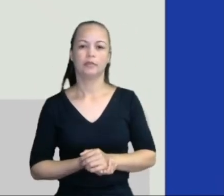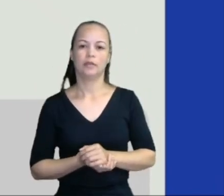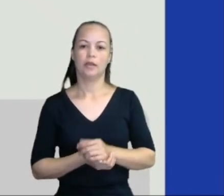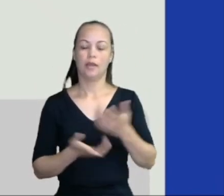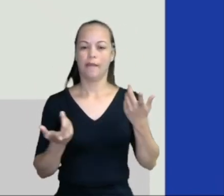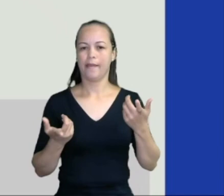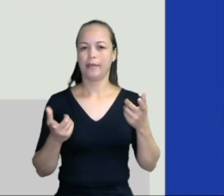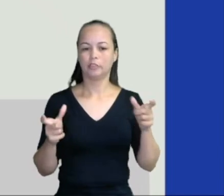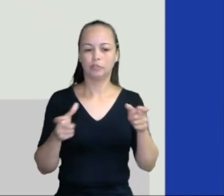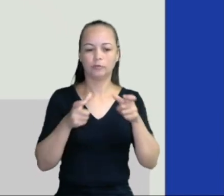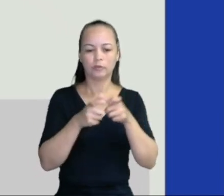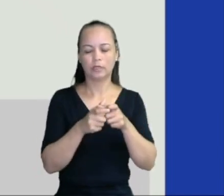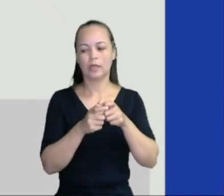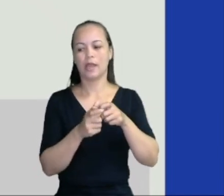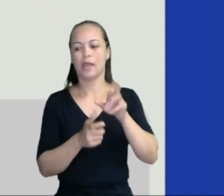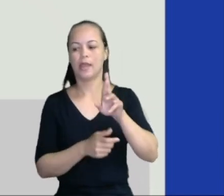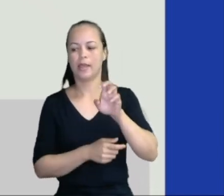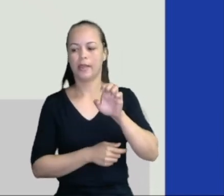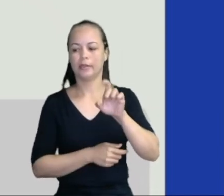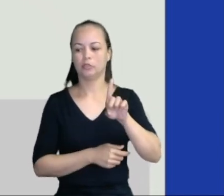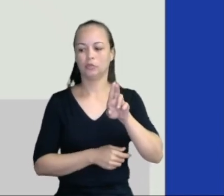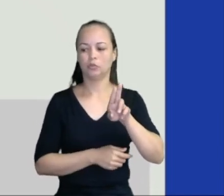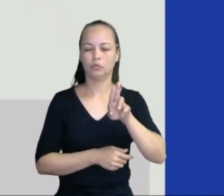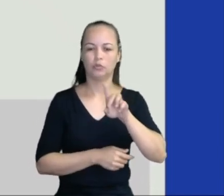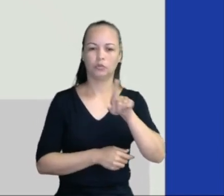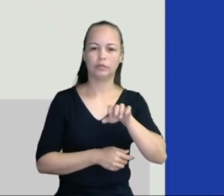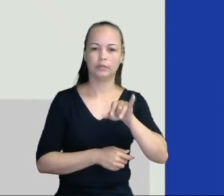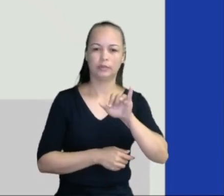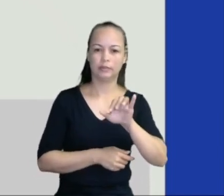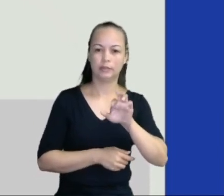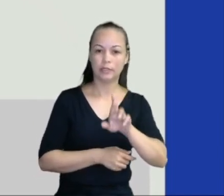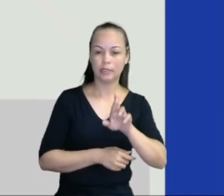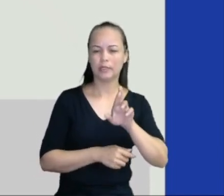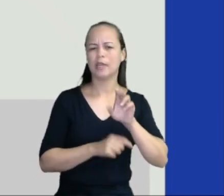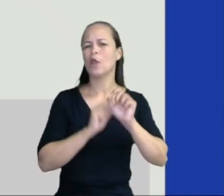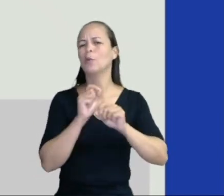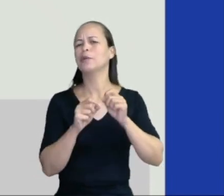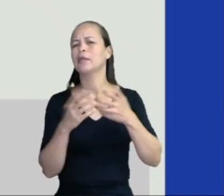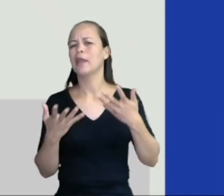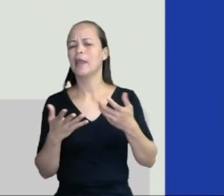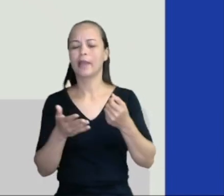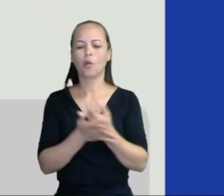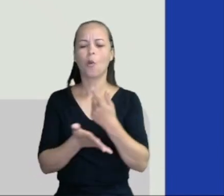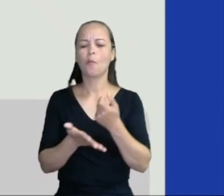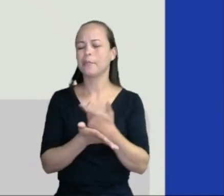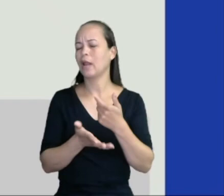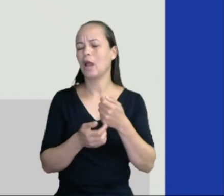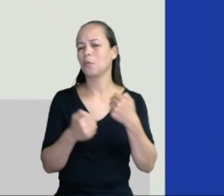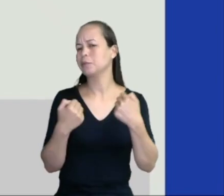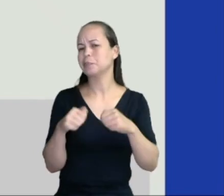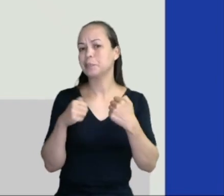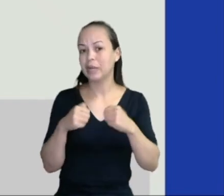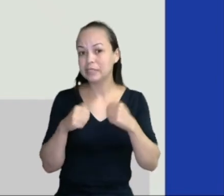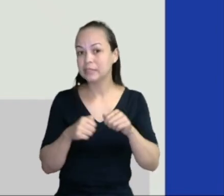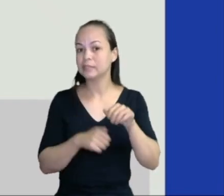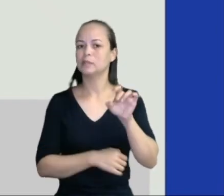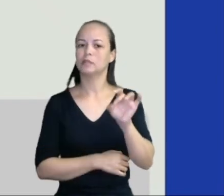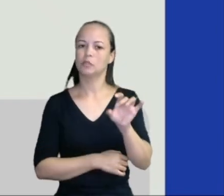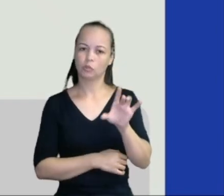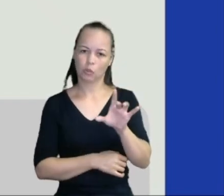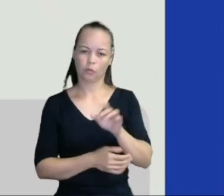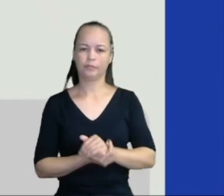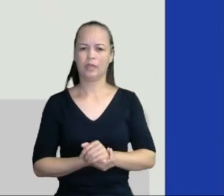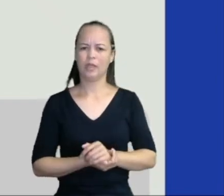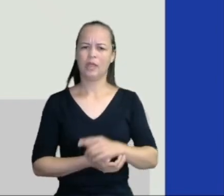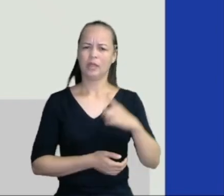Reduzir, reutilizar e reciclar. Reduzir, gente, é comprar aquilo que é só o necessário. Tem gente